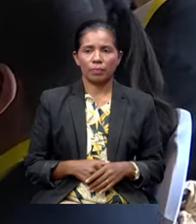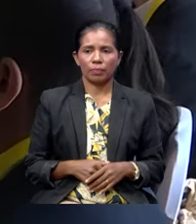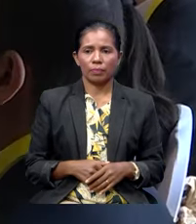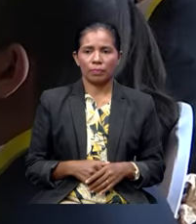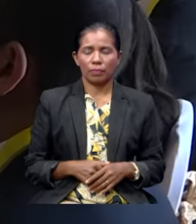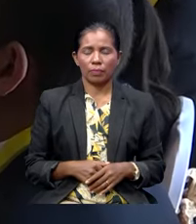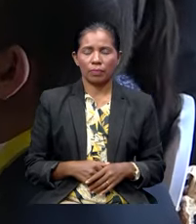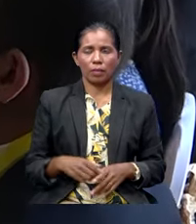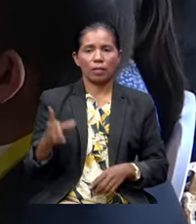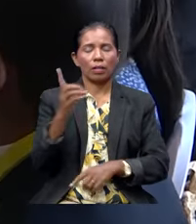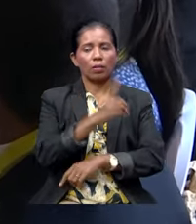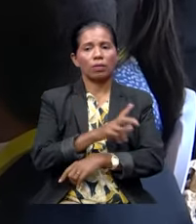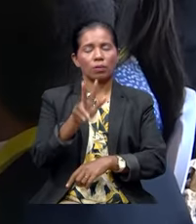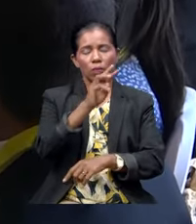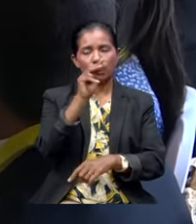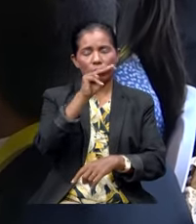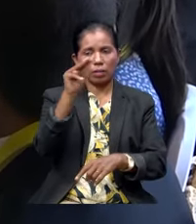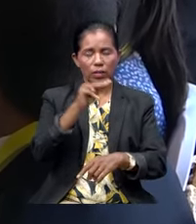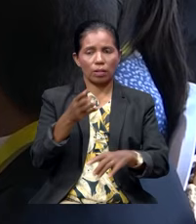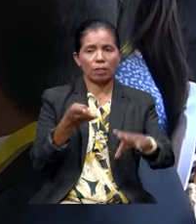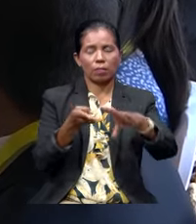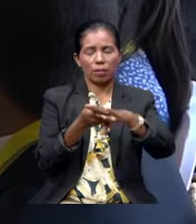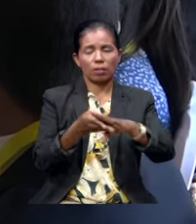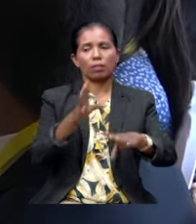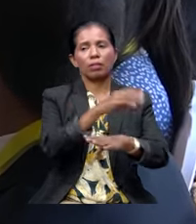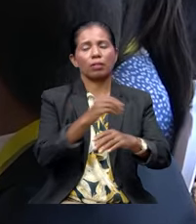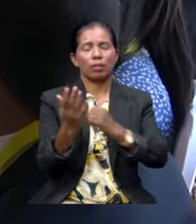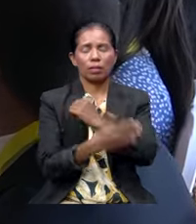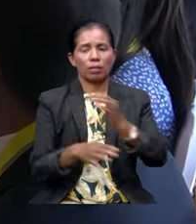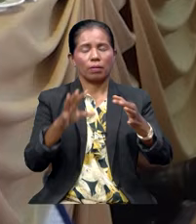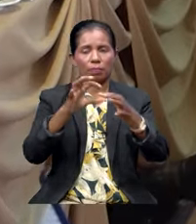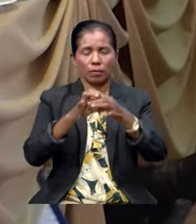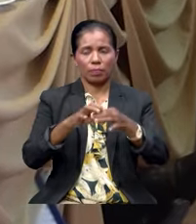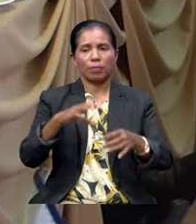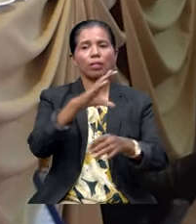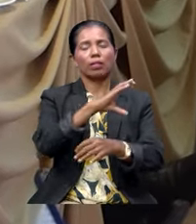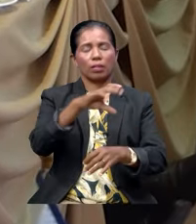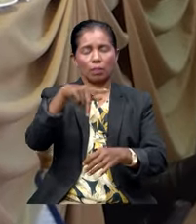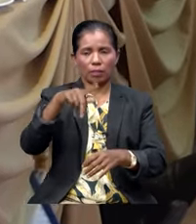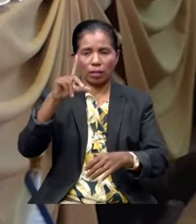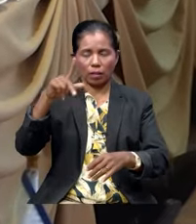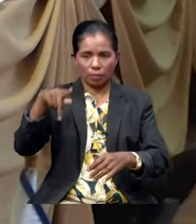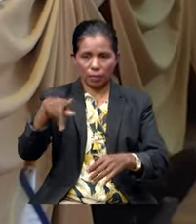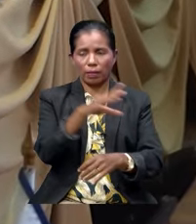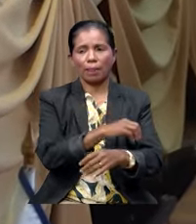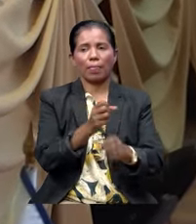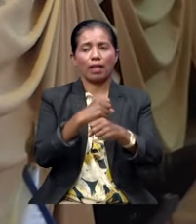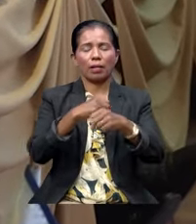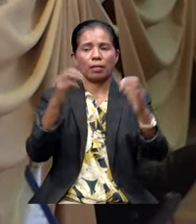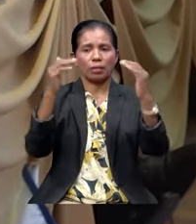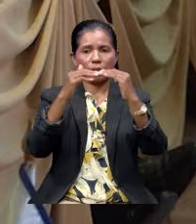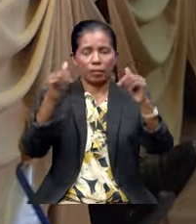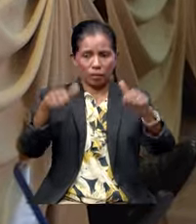E agora, em quarta ou quinta semana, né, Banco Central Síria e a Nação, né, bem, membro comunidade país língua portuguesa que a CPLP, ao encontro